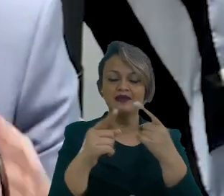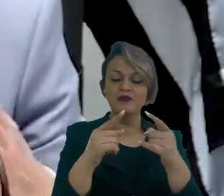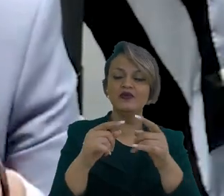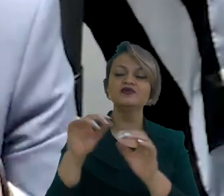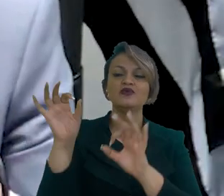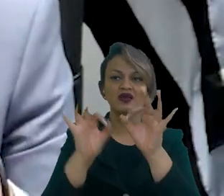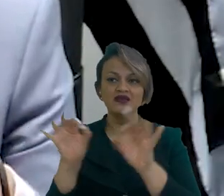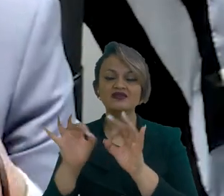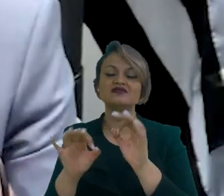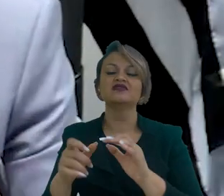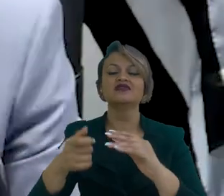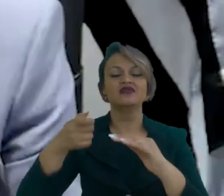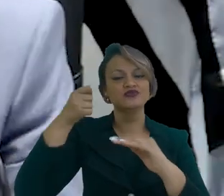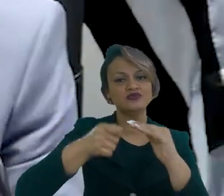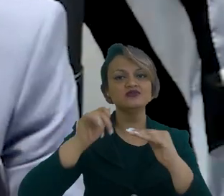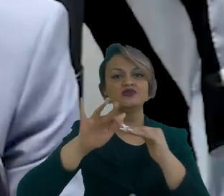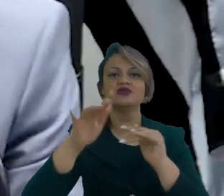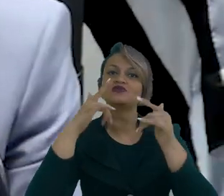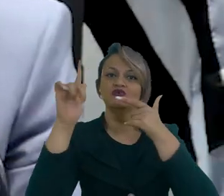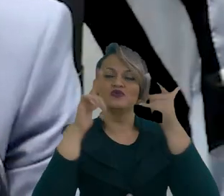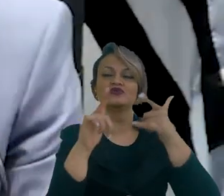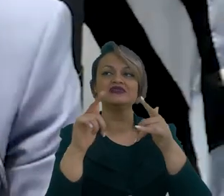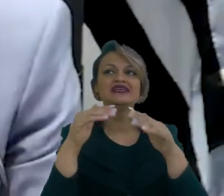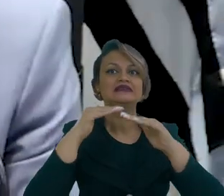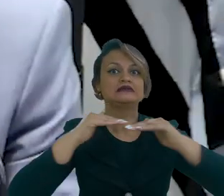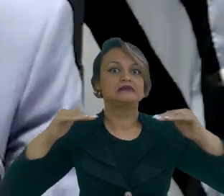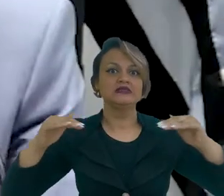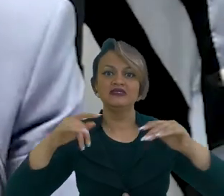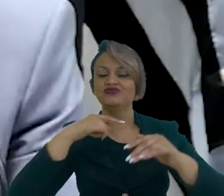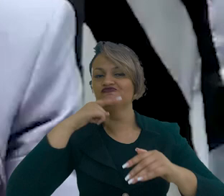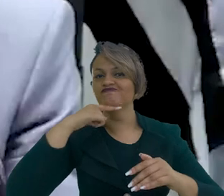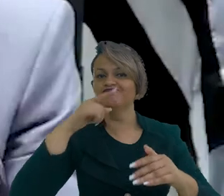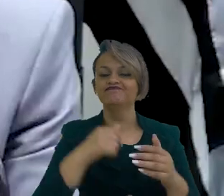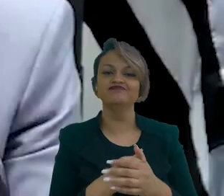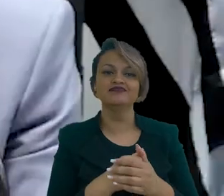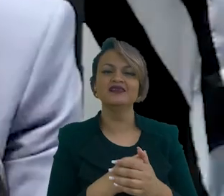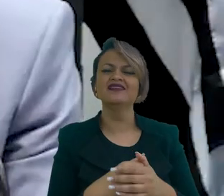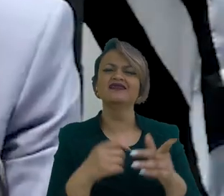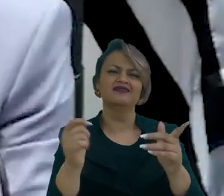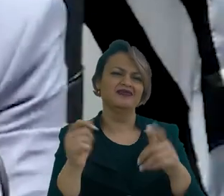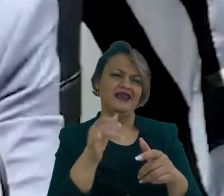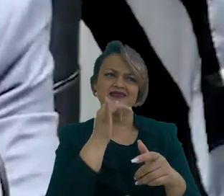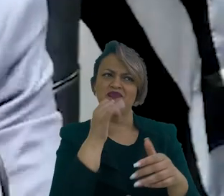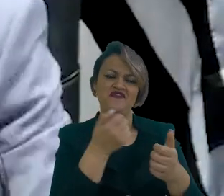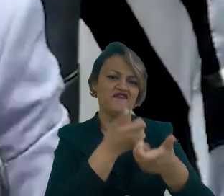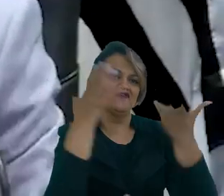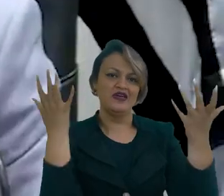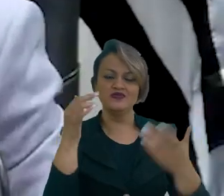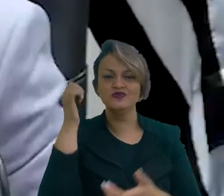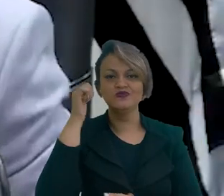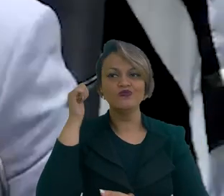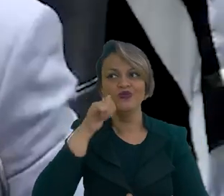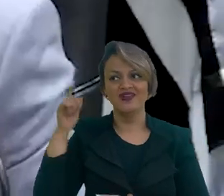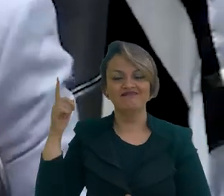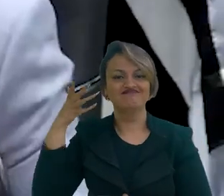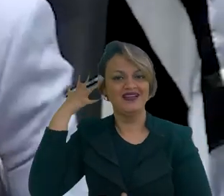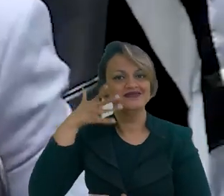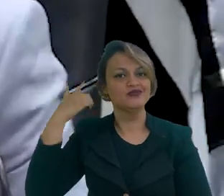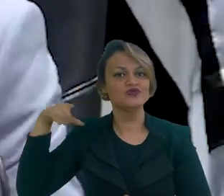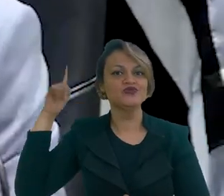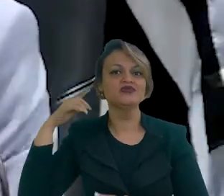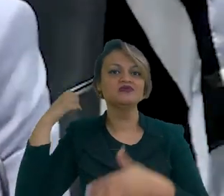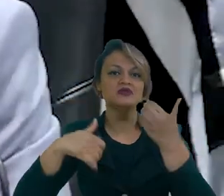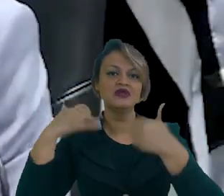e que depois vai ser atenuada na jurisprudência dos interesses gera uma instabilidade no sistema posso dar vários exemplos a professora Rosa